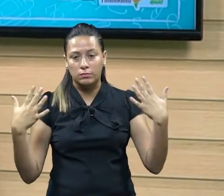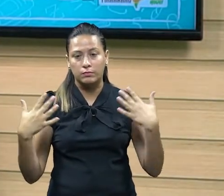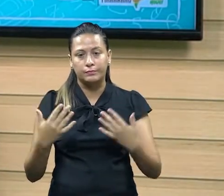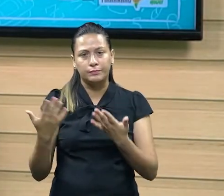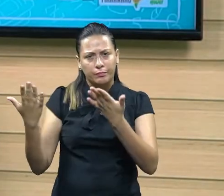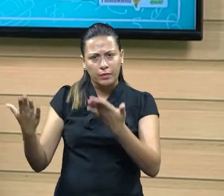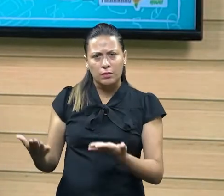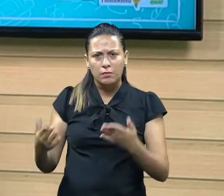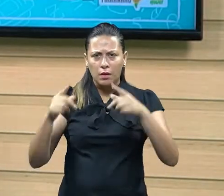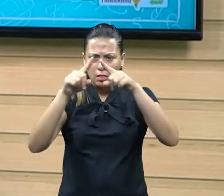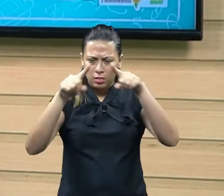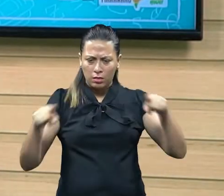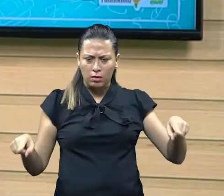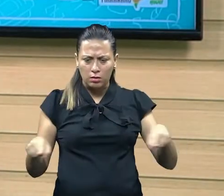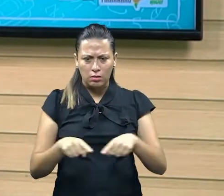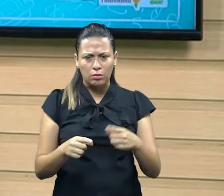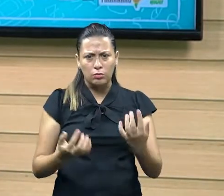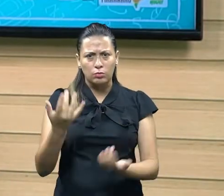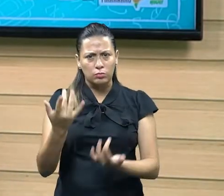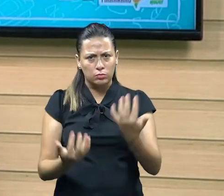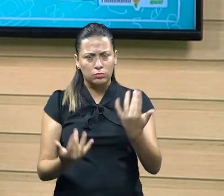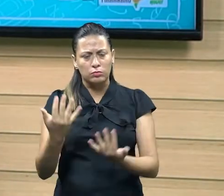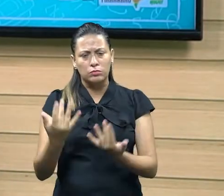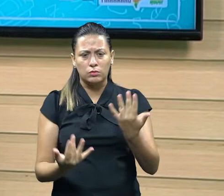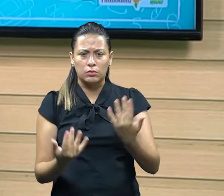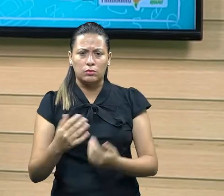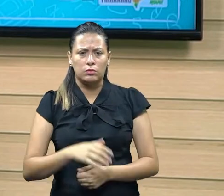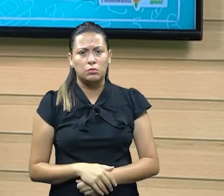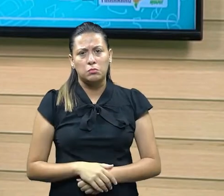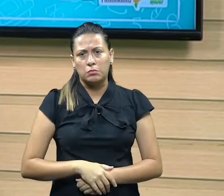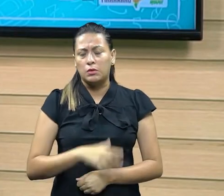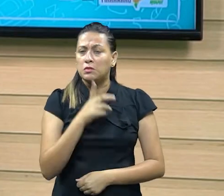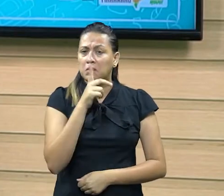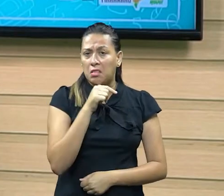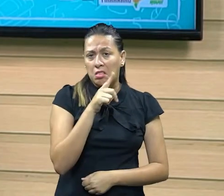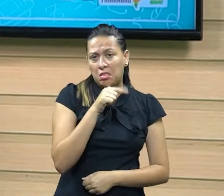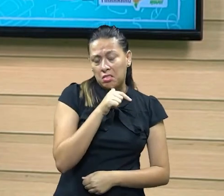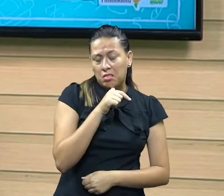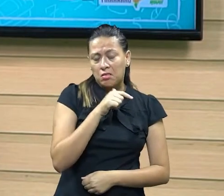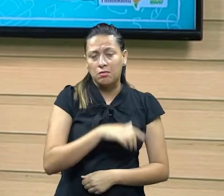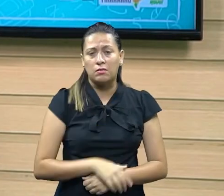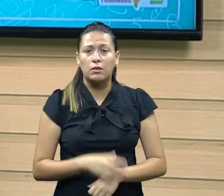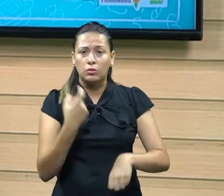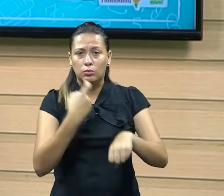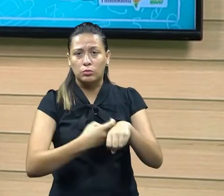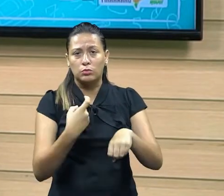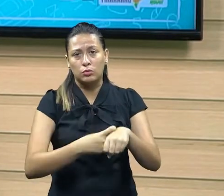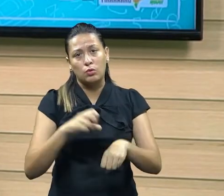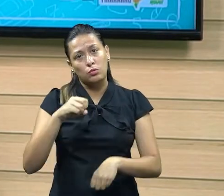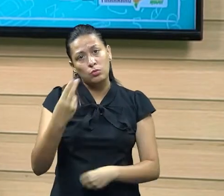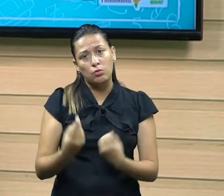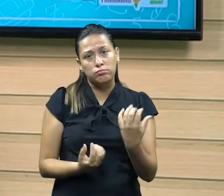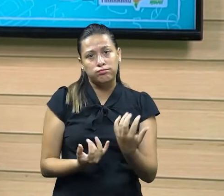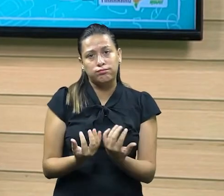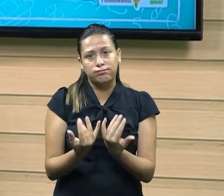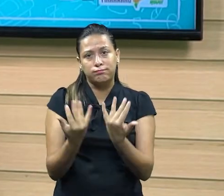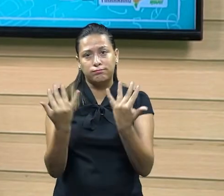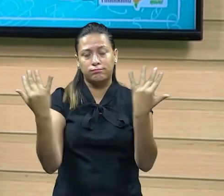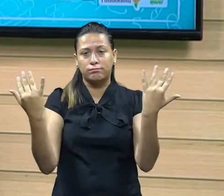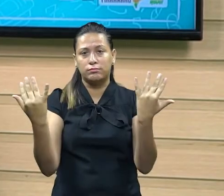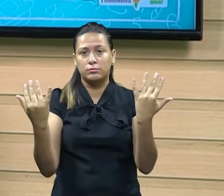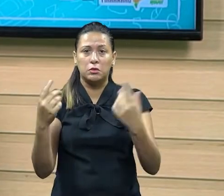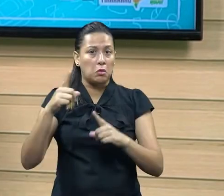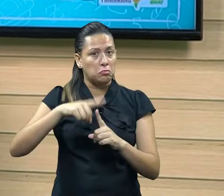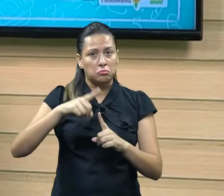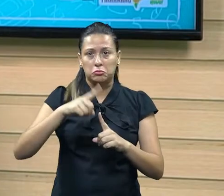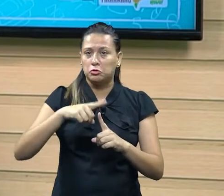fogo. O combustível ele pode ser de origem líquida, sólido ou gasoso. Qualquer um dos 3 pode ser um tipo de